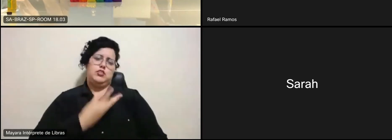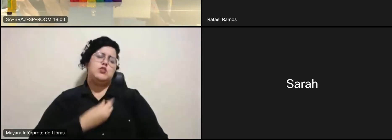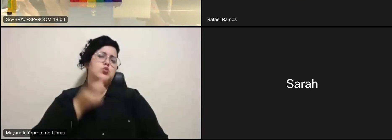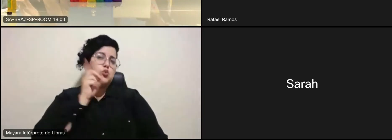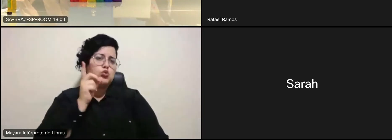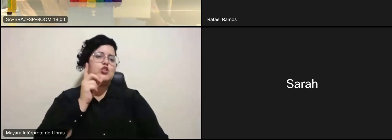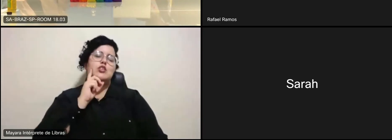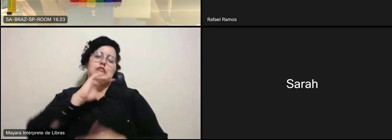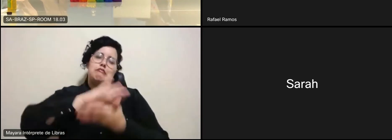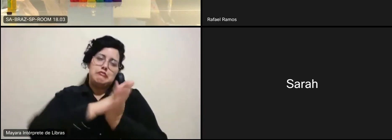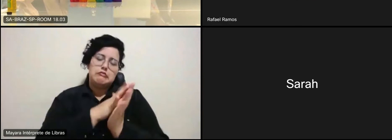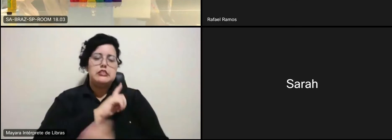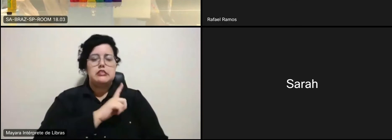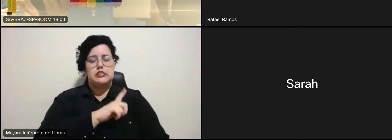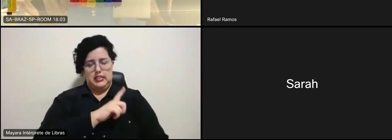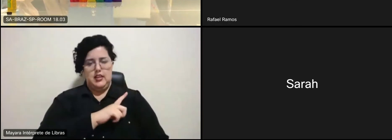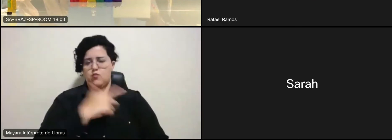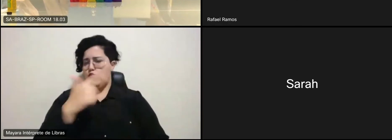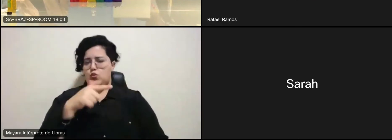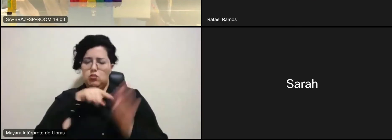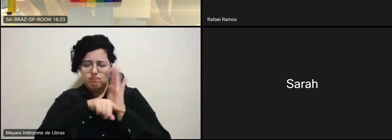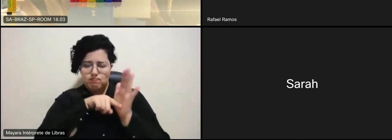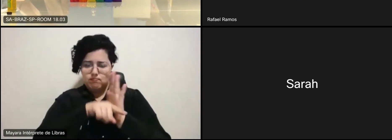censo demográfico que não consegue medir com tanta